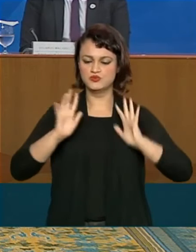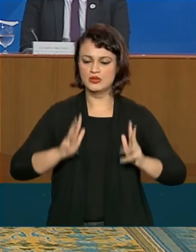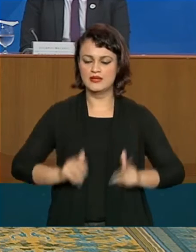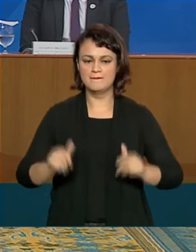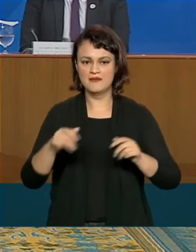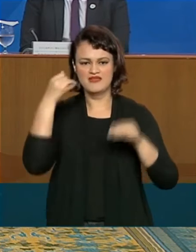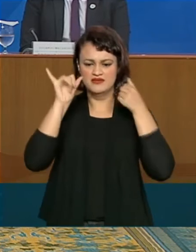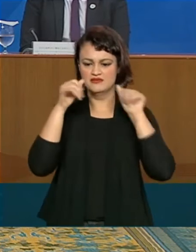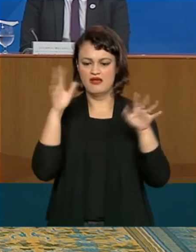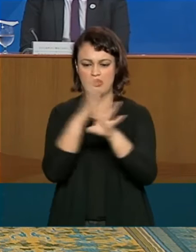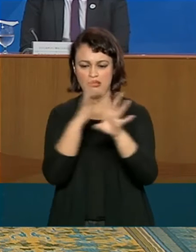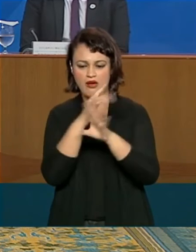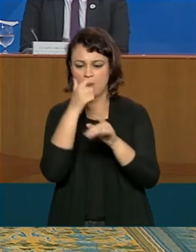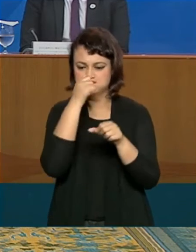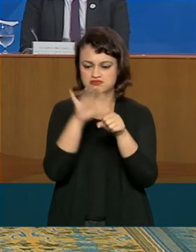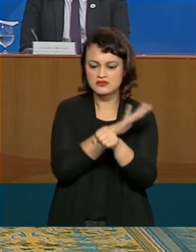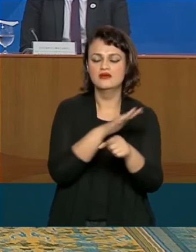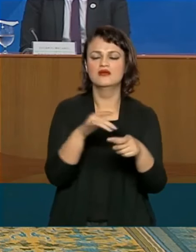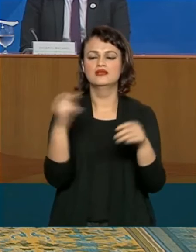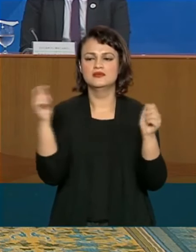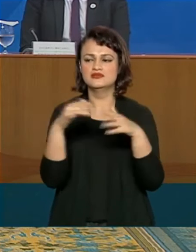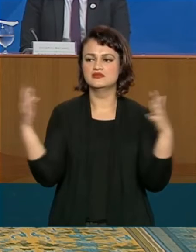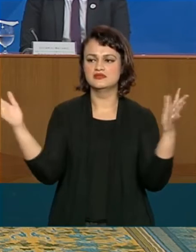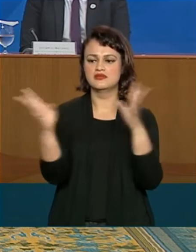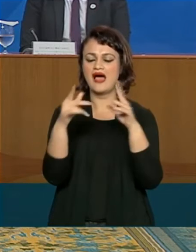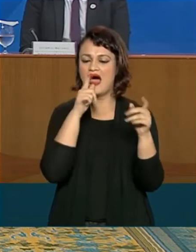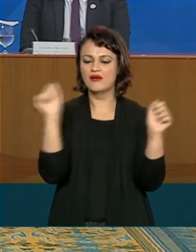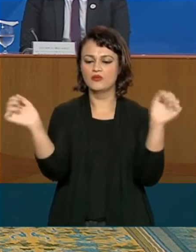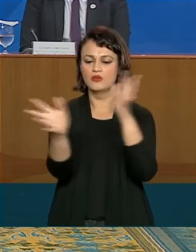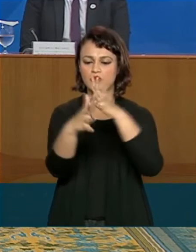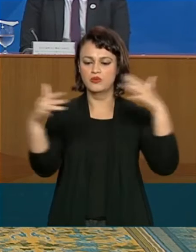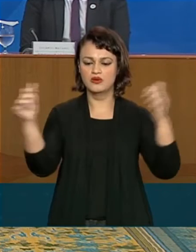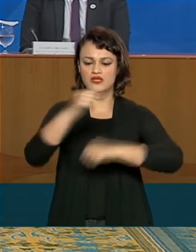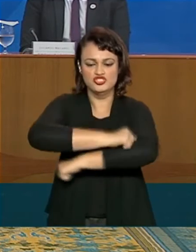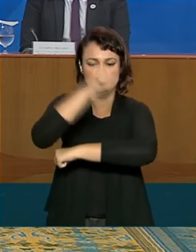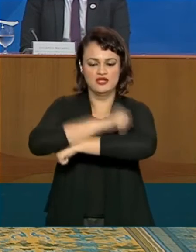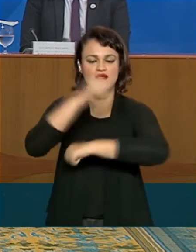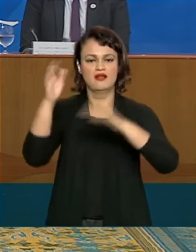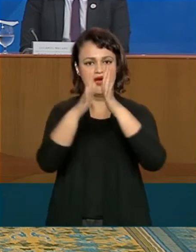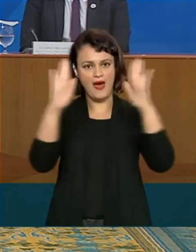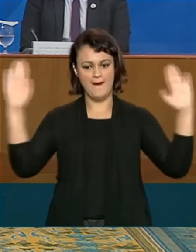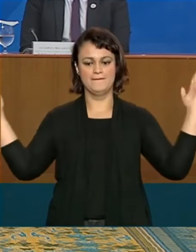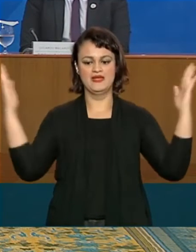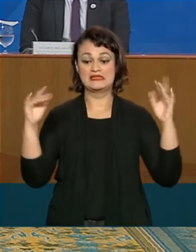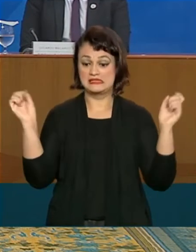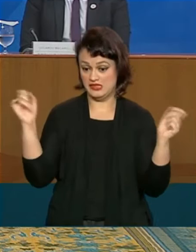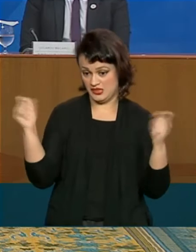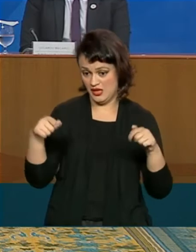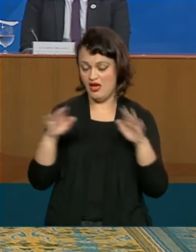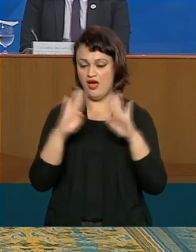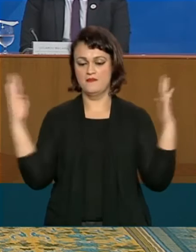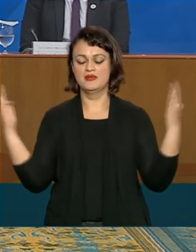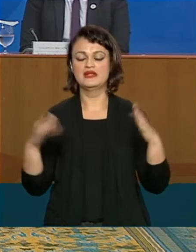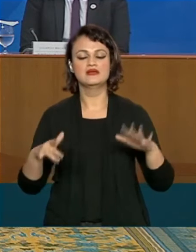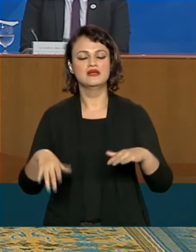lotação mínima, que se permaneça em ambientes arejados, preferencialmente com janelas abertas, sempre que possível, que se